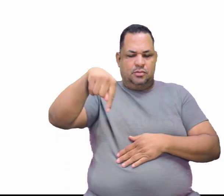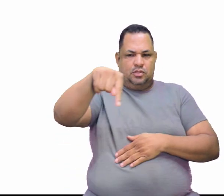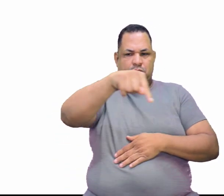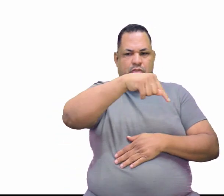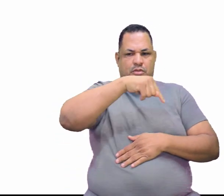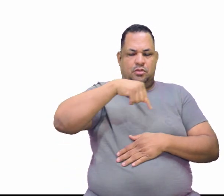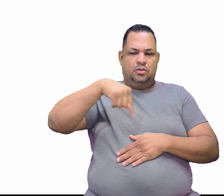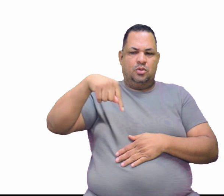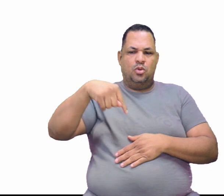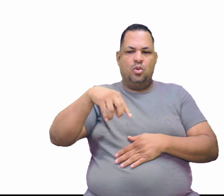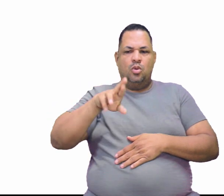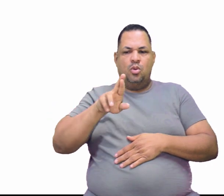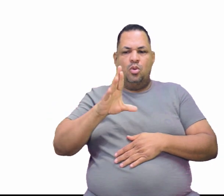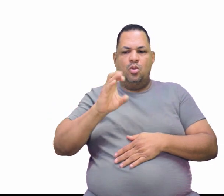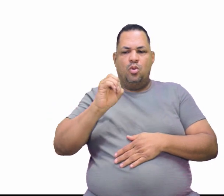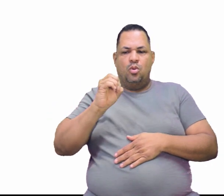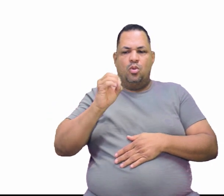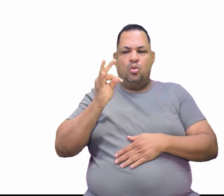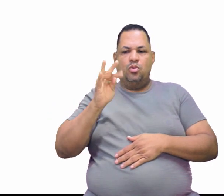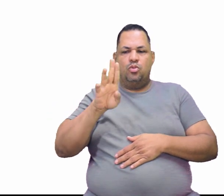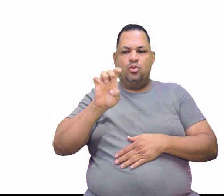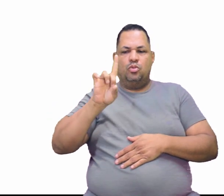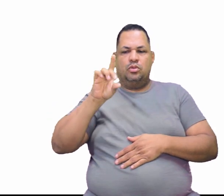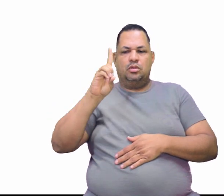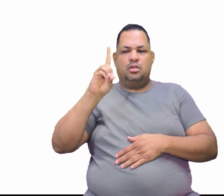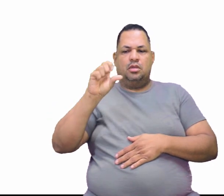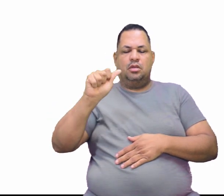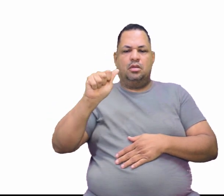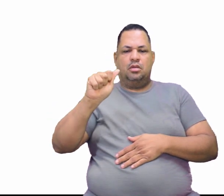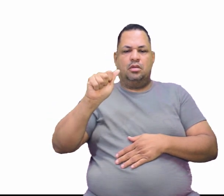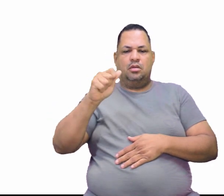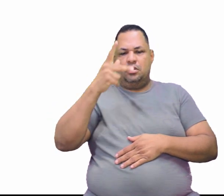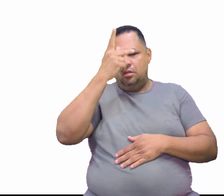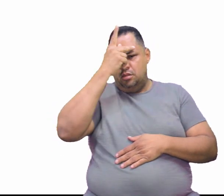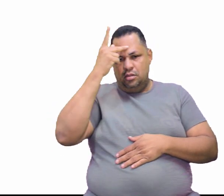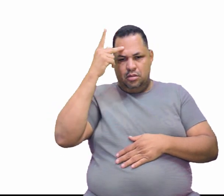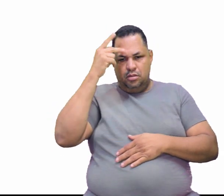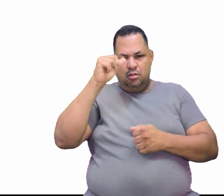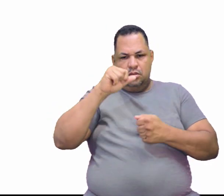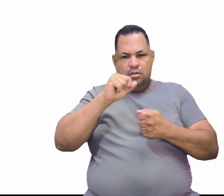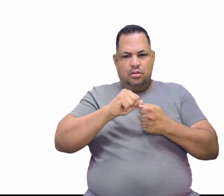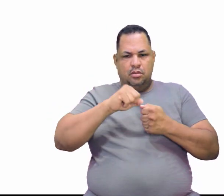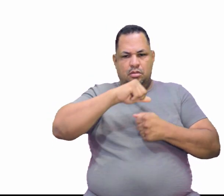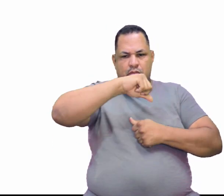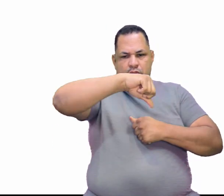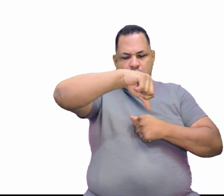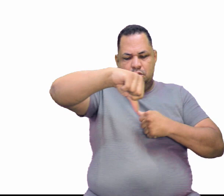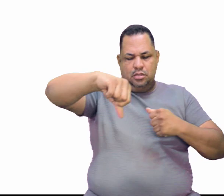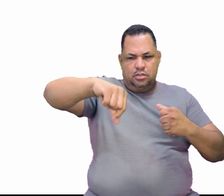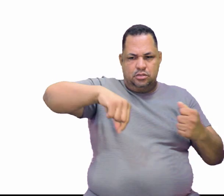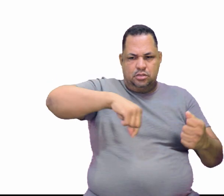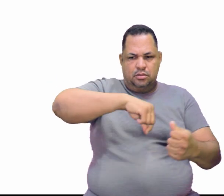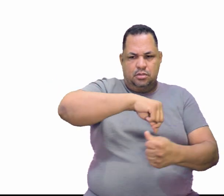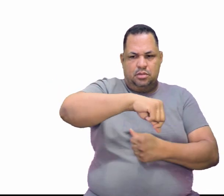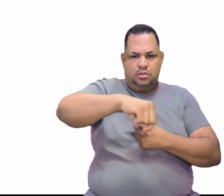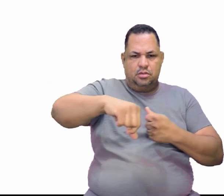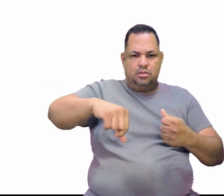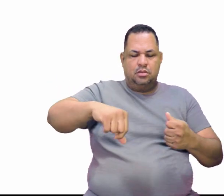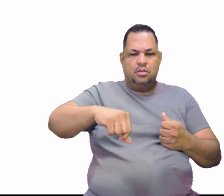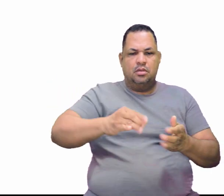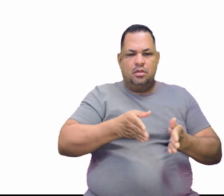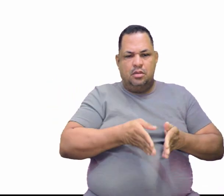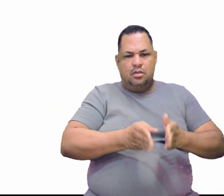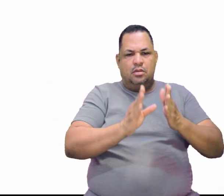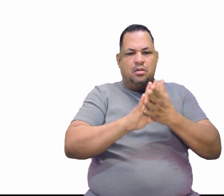rotunda. Aí, ó. Viu que uma pessoa só consegue girar.